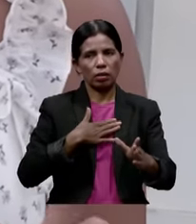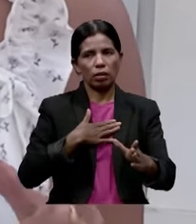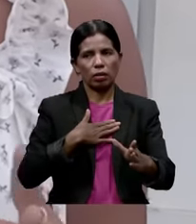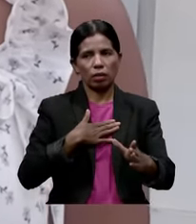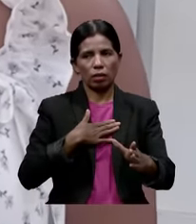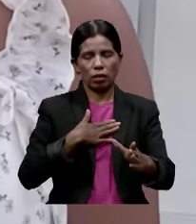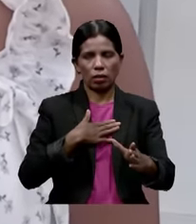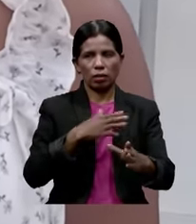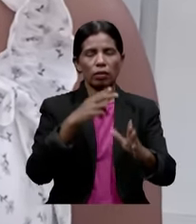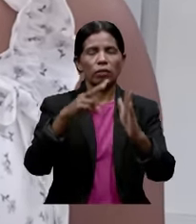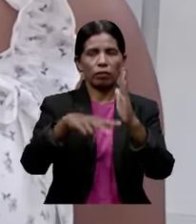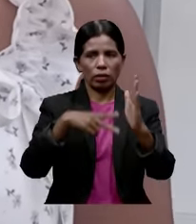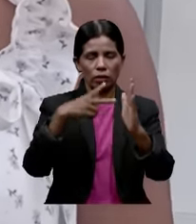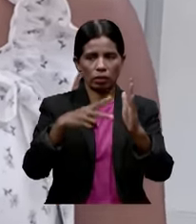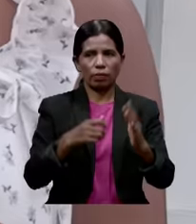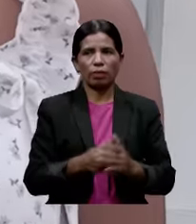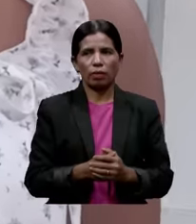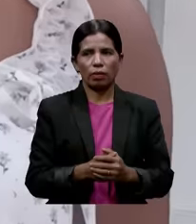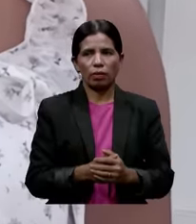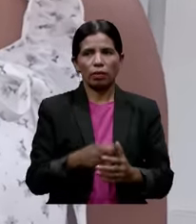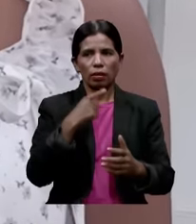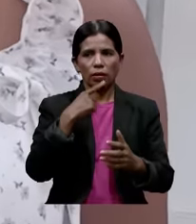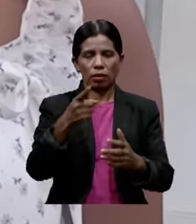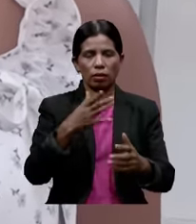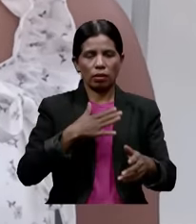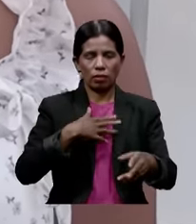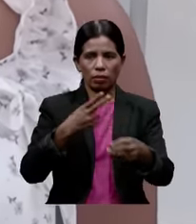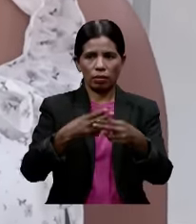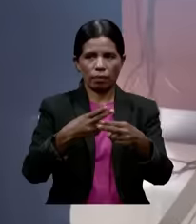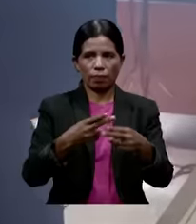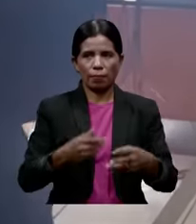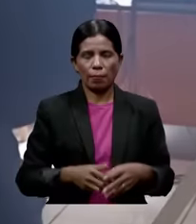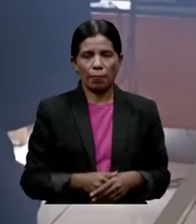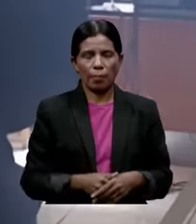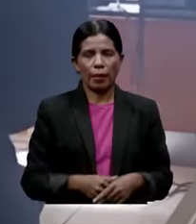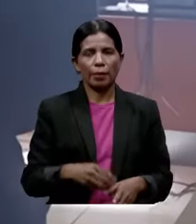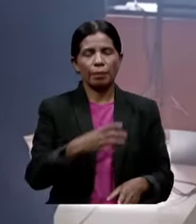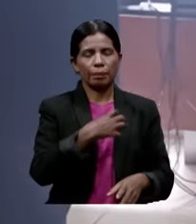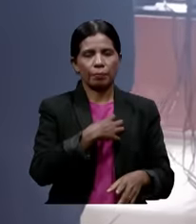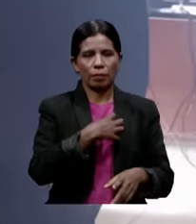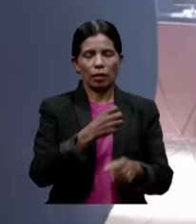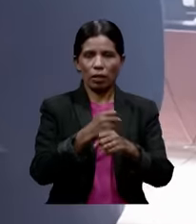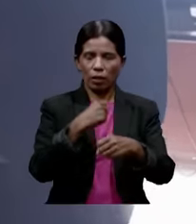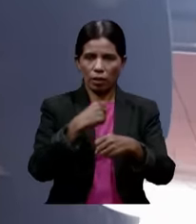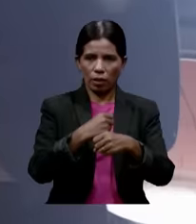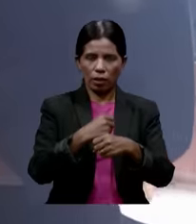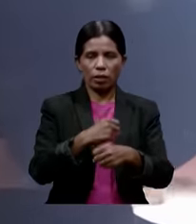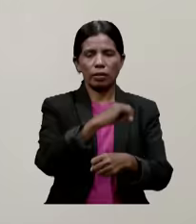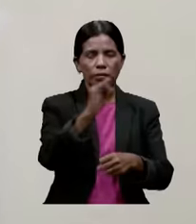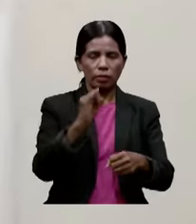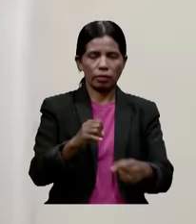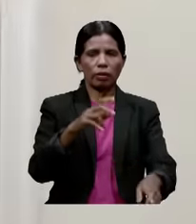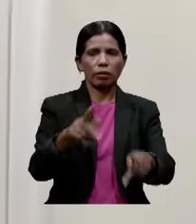desculpa espalha vídeo ne bema que nia menciona ha unin ara Polícia Esquadra do Aleixo halo ona identificação ba